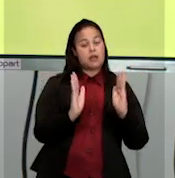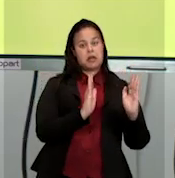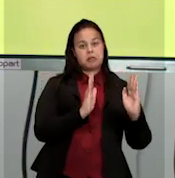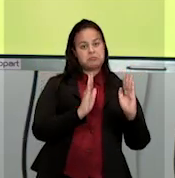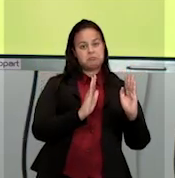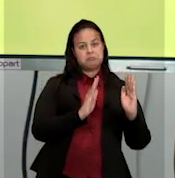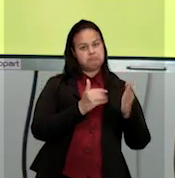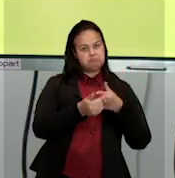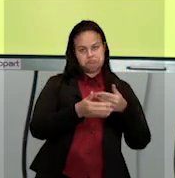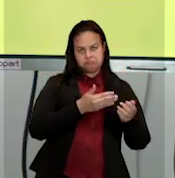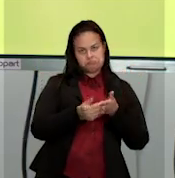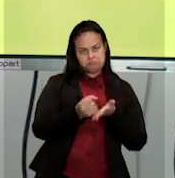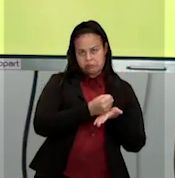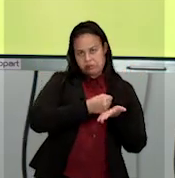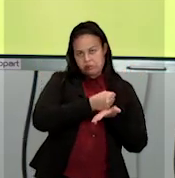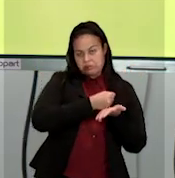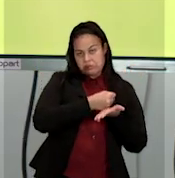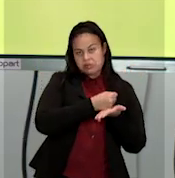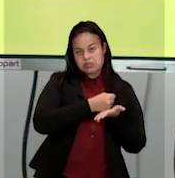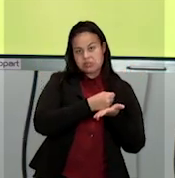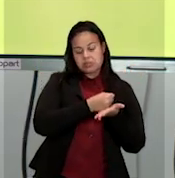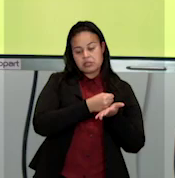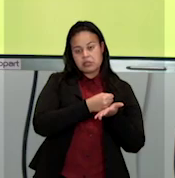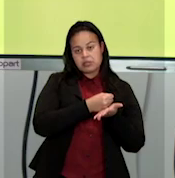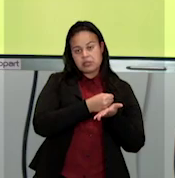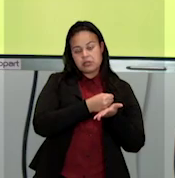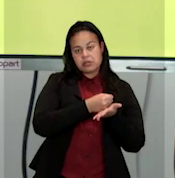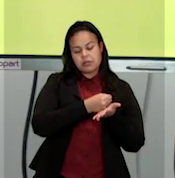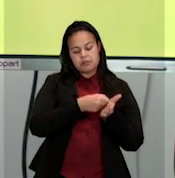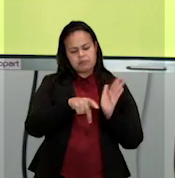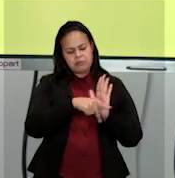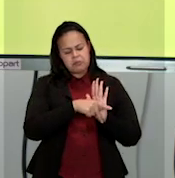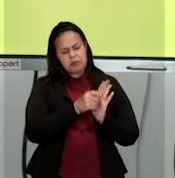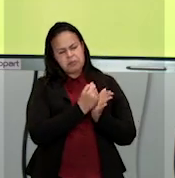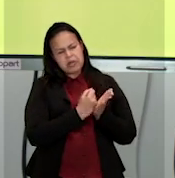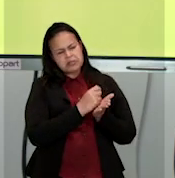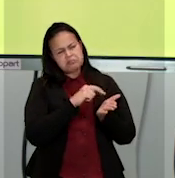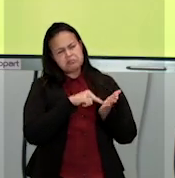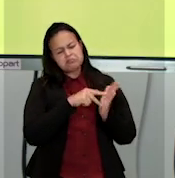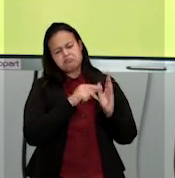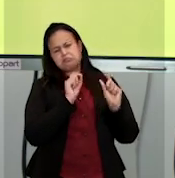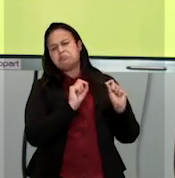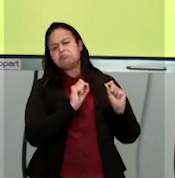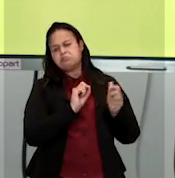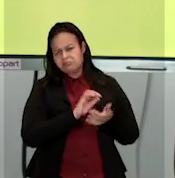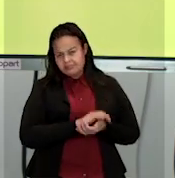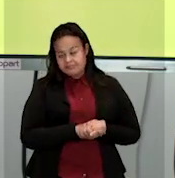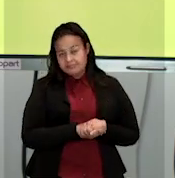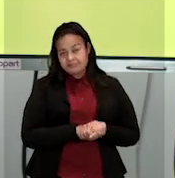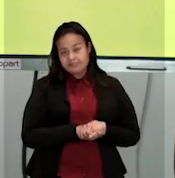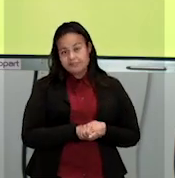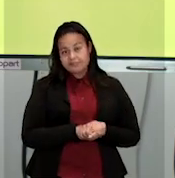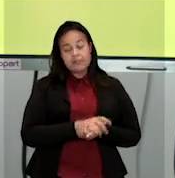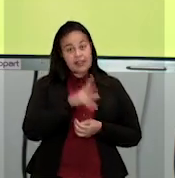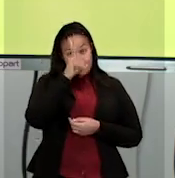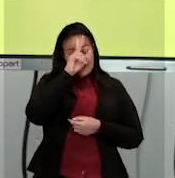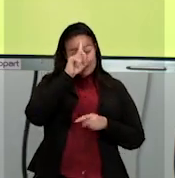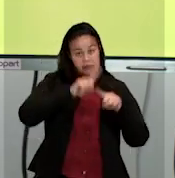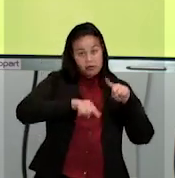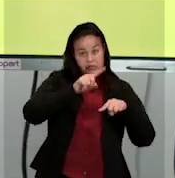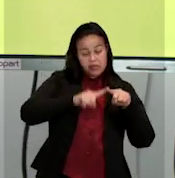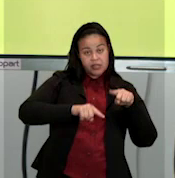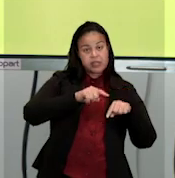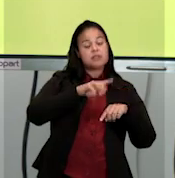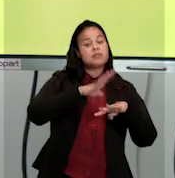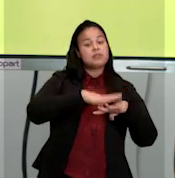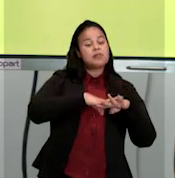base, vai ser a própria base. O que isso quer dizer? O que diz lá aquela propriedade ou aquela regrinha